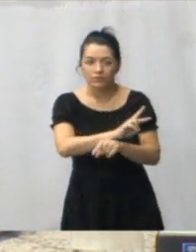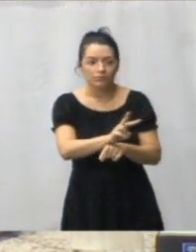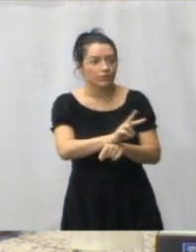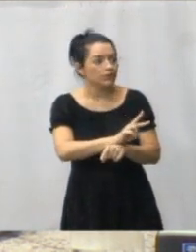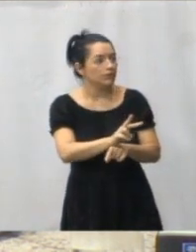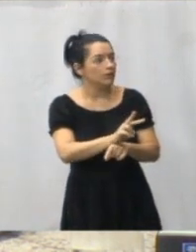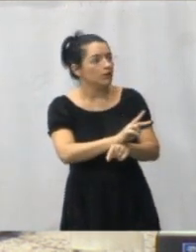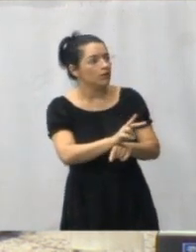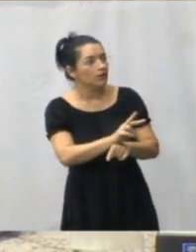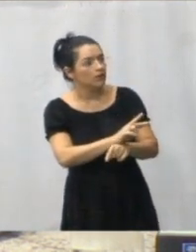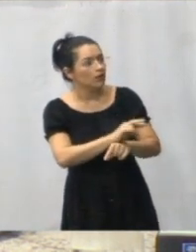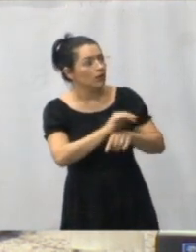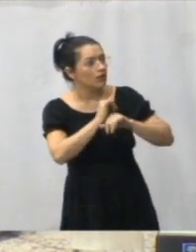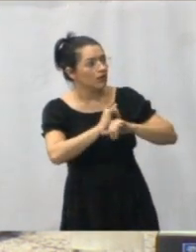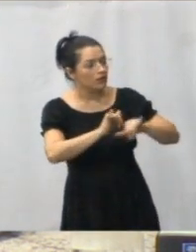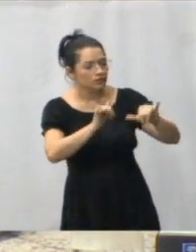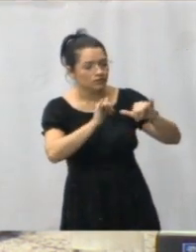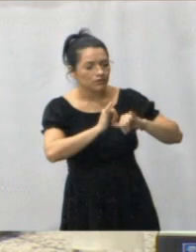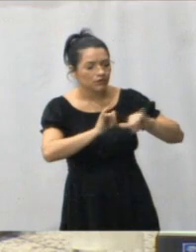todos